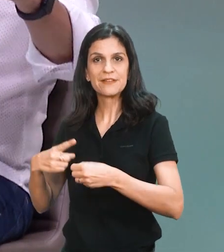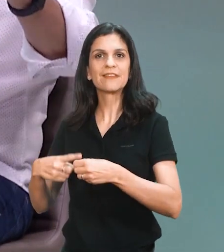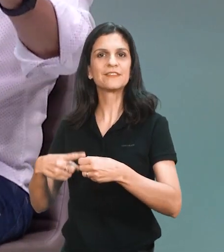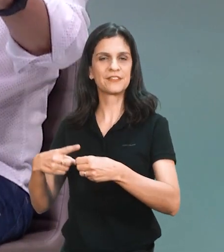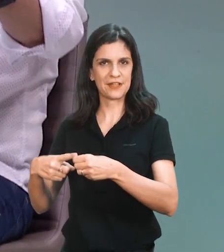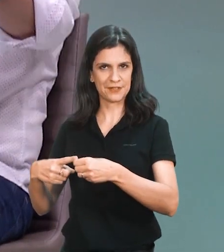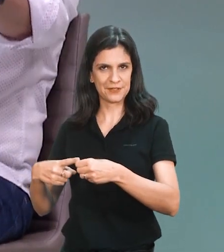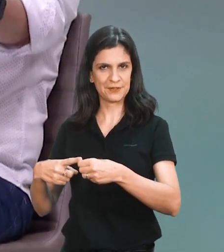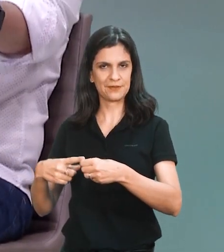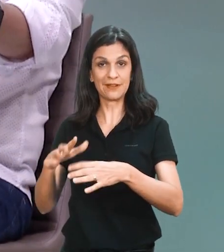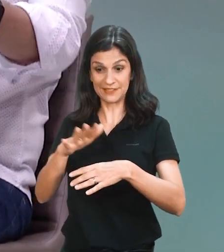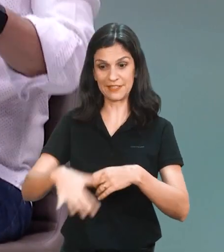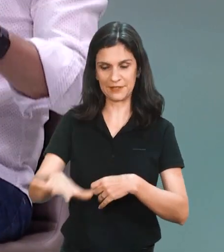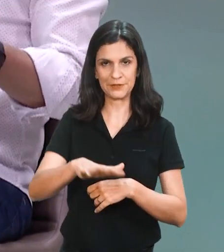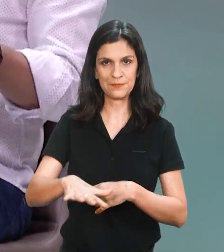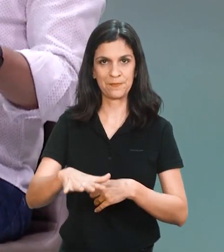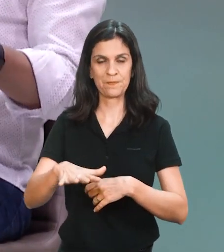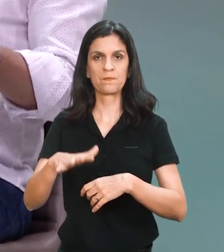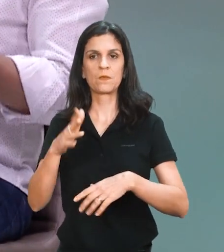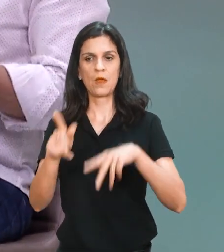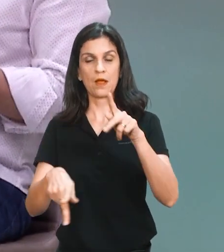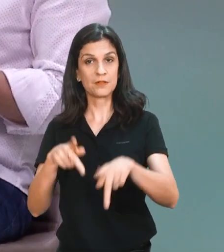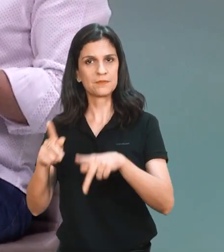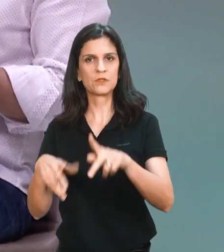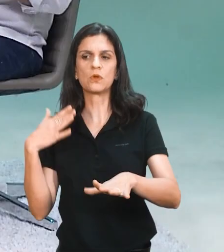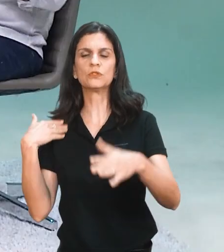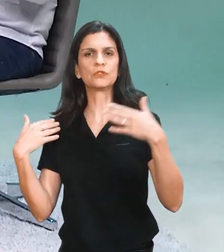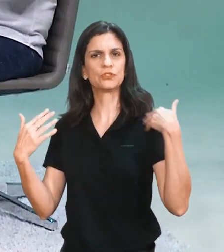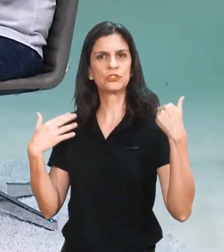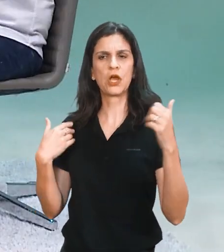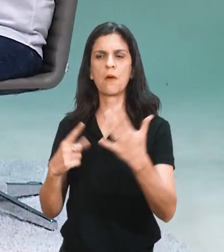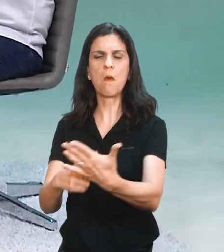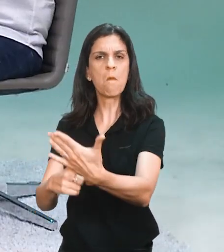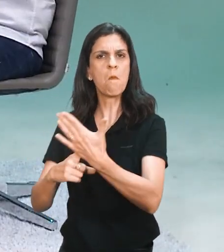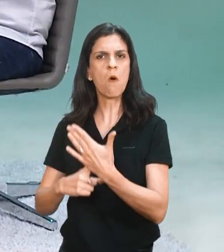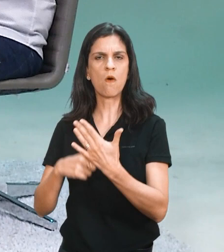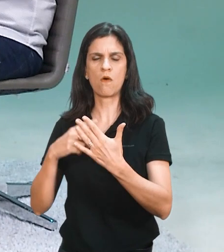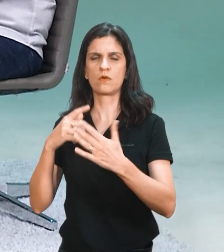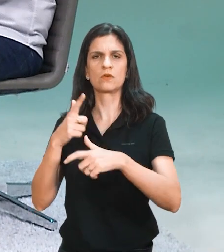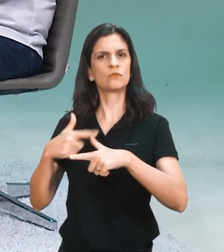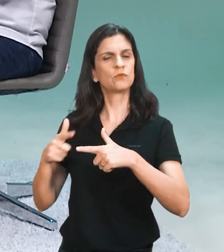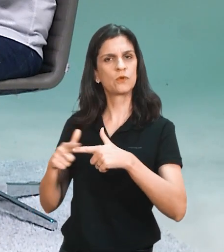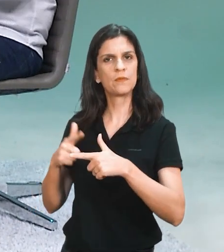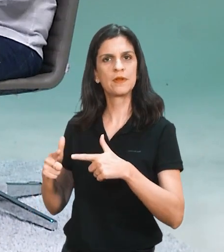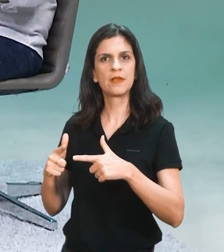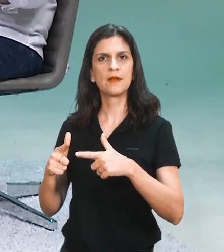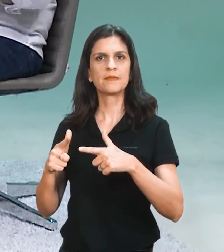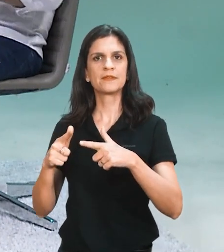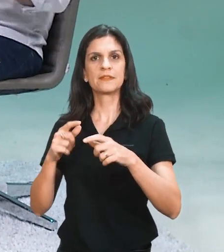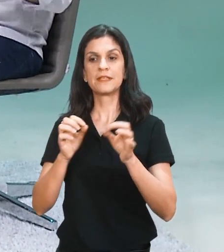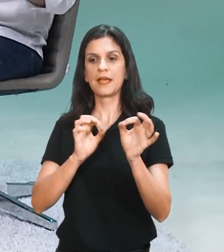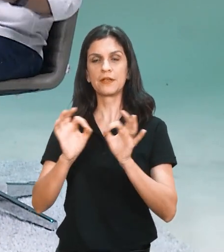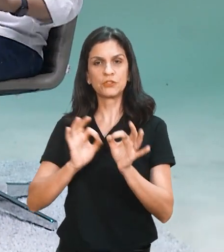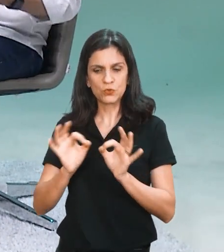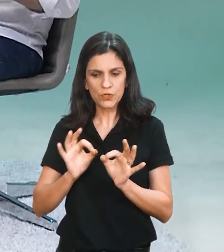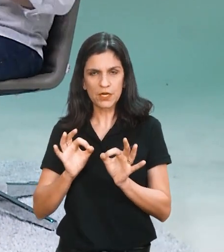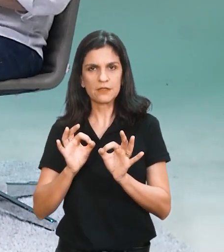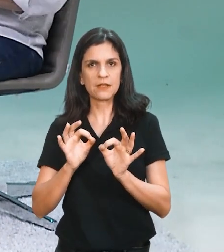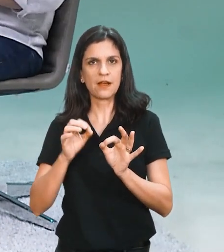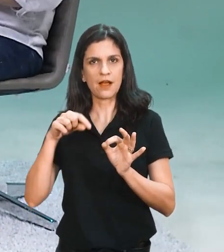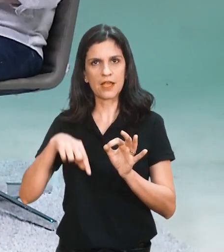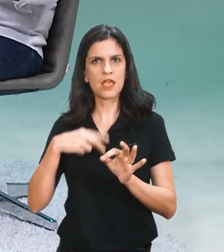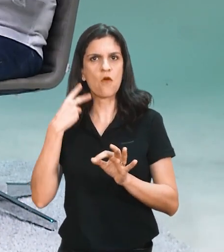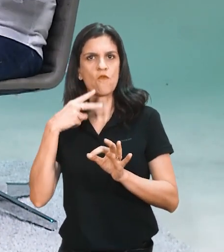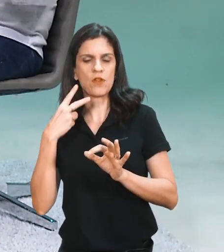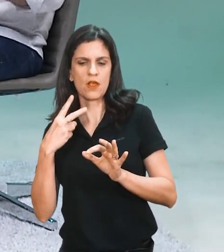encontrando pessoas, as pessoas vão apresentando demandas, em cima dessas ideias a gente trabalha um projeto de lei, em cima desse projeto de lei a gente tem que apresentar